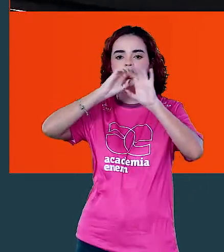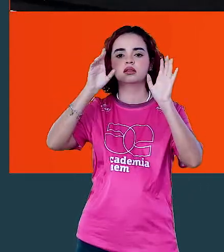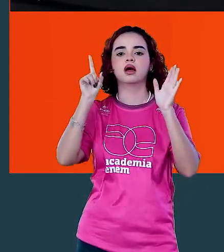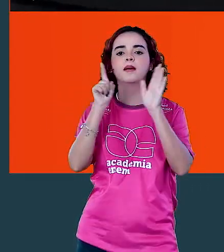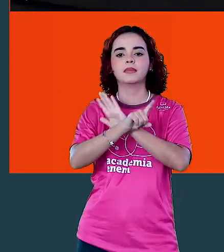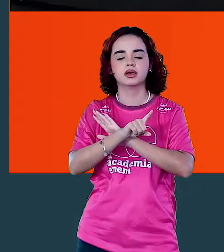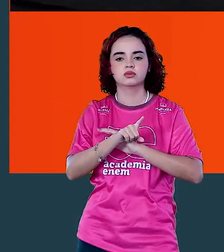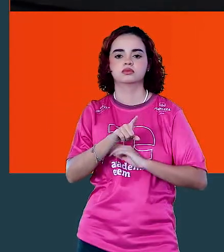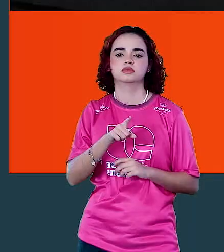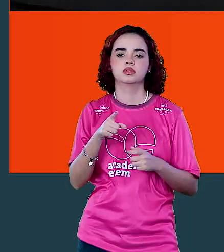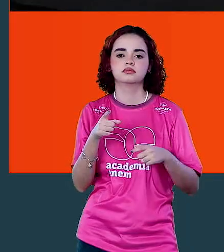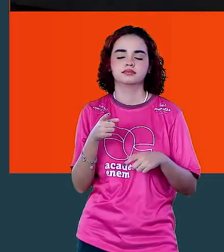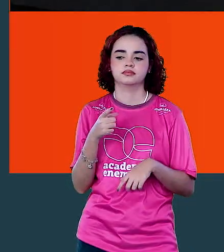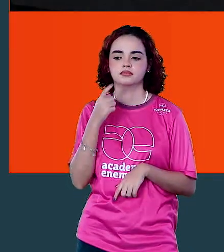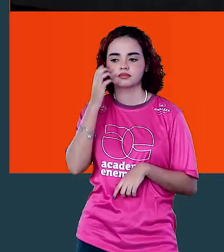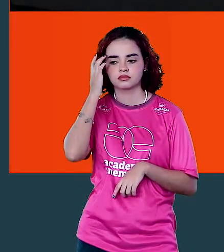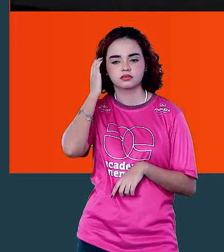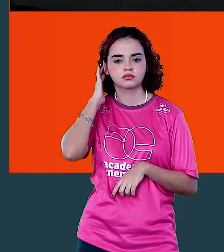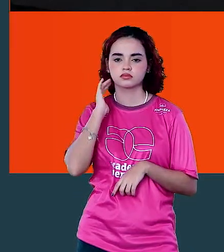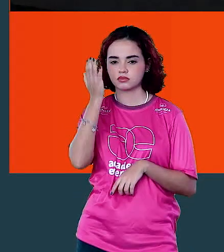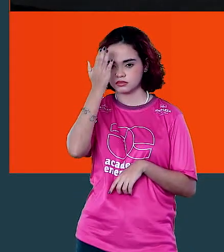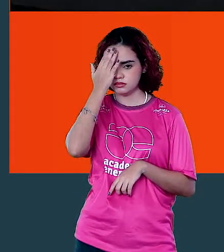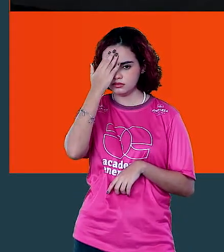trazendo. Deu para entender isso, galera?